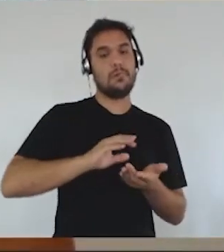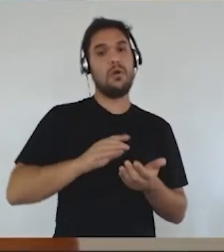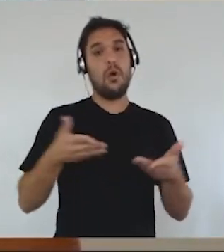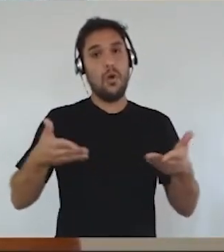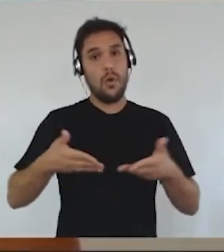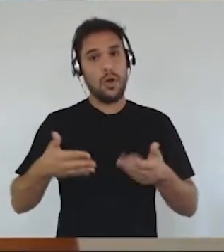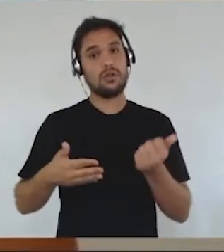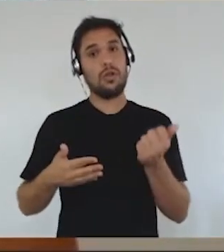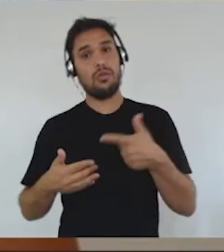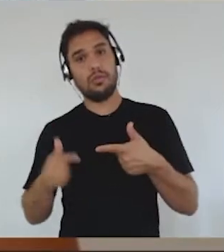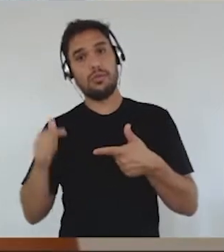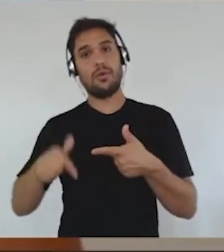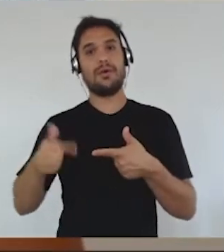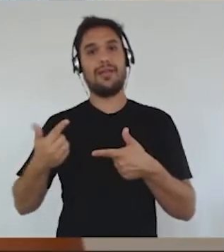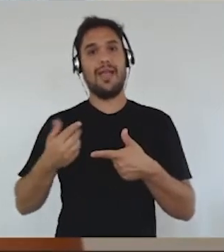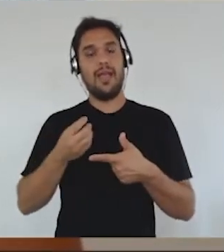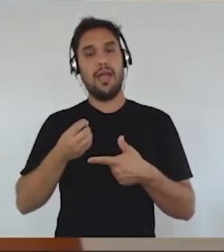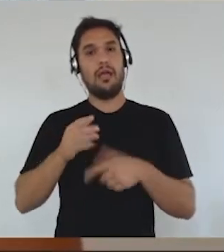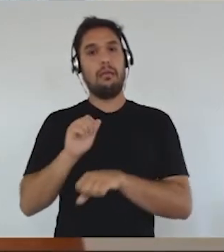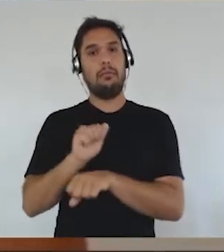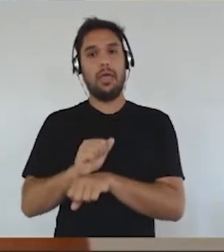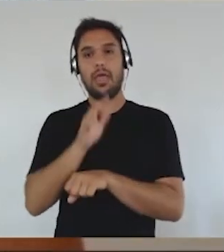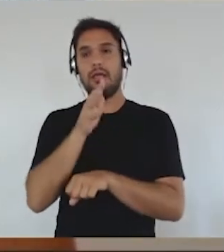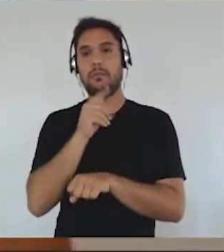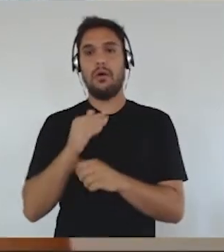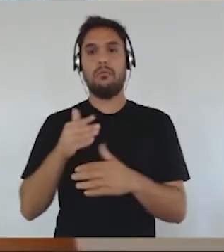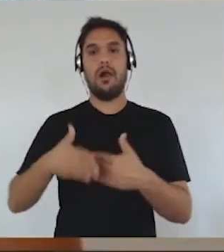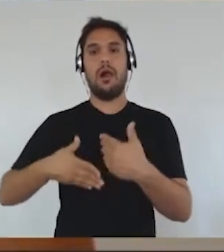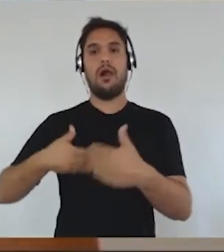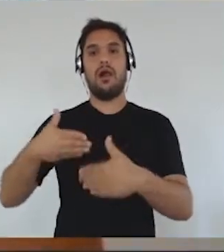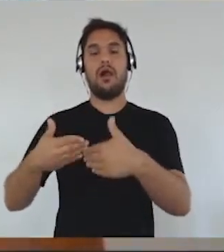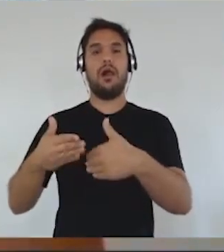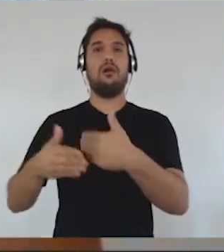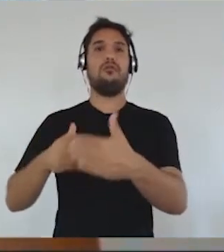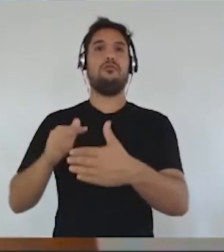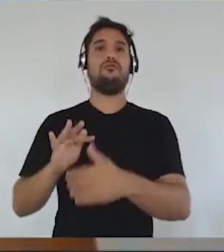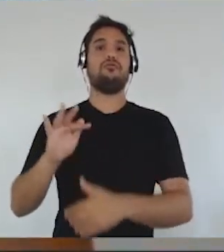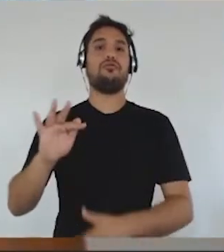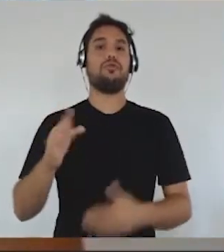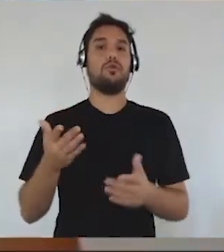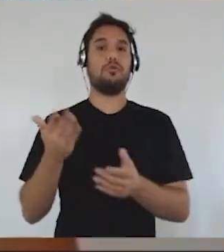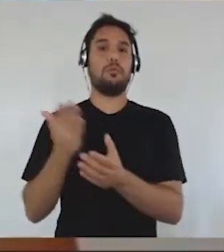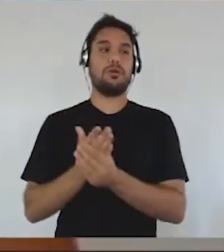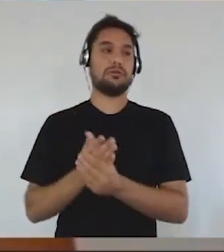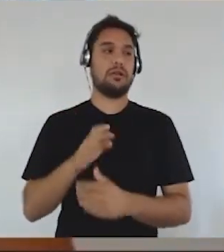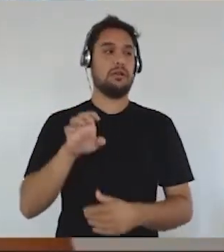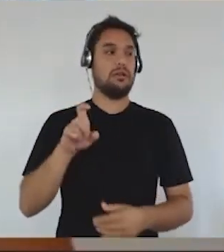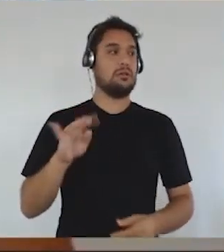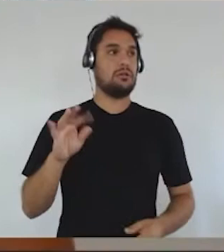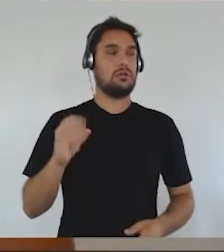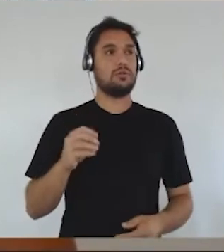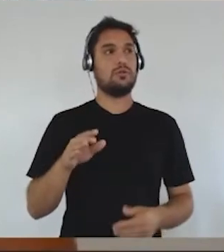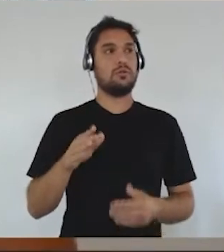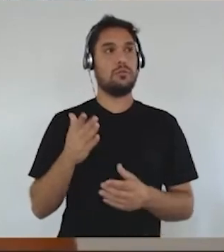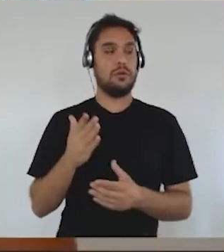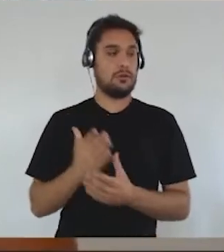hoje, do que uma boa sucumbência a ganhar, no caso do êxito da